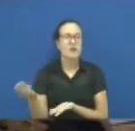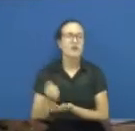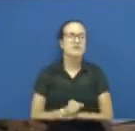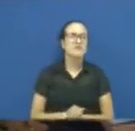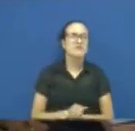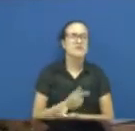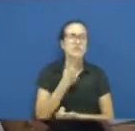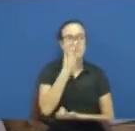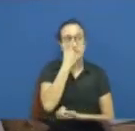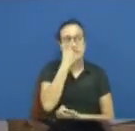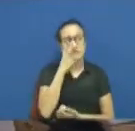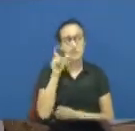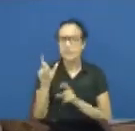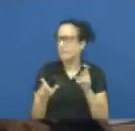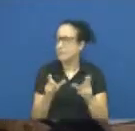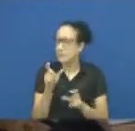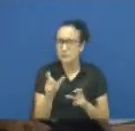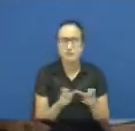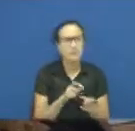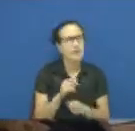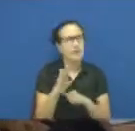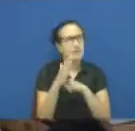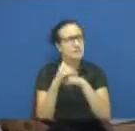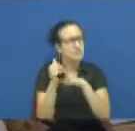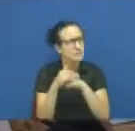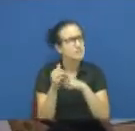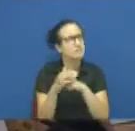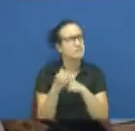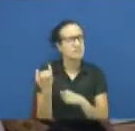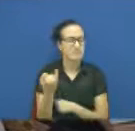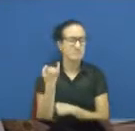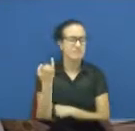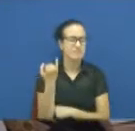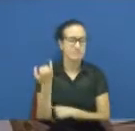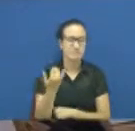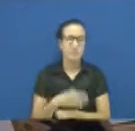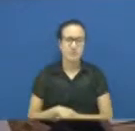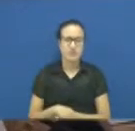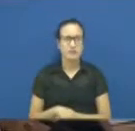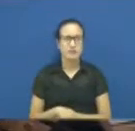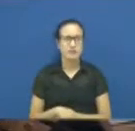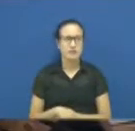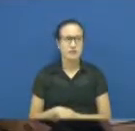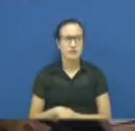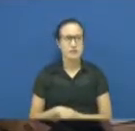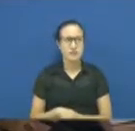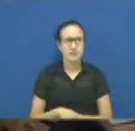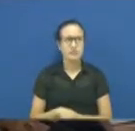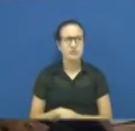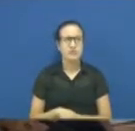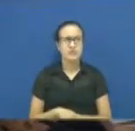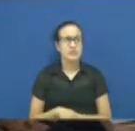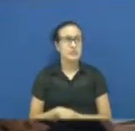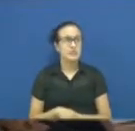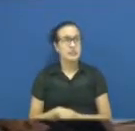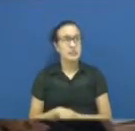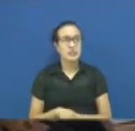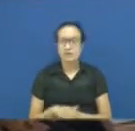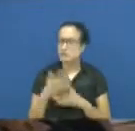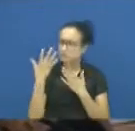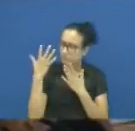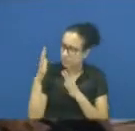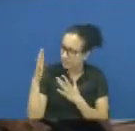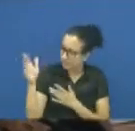Mas são pessoas que a gente tem um carinho muito grande. E o Lelo, o Nego, eu quero, em primeiro lugar, parabenizar